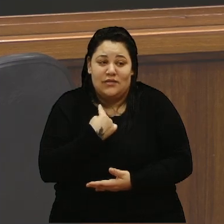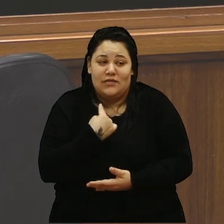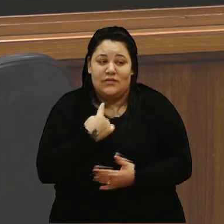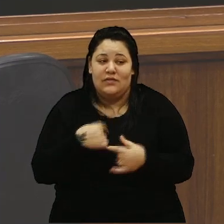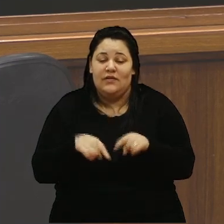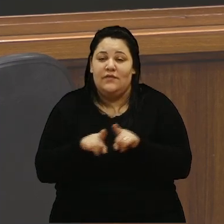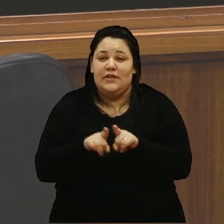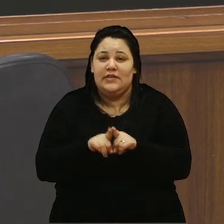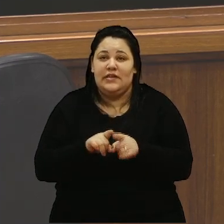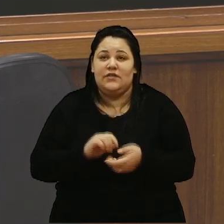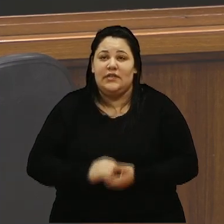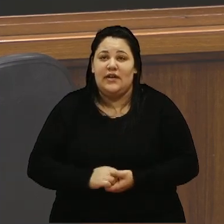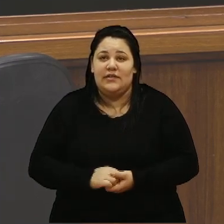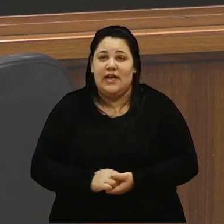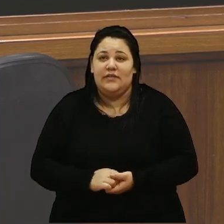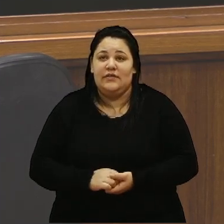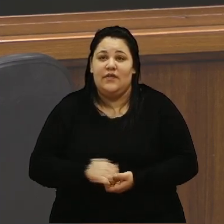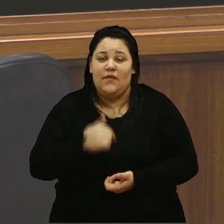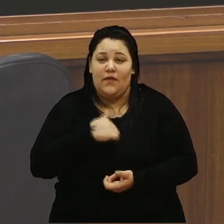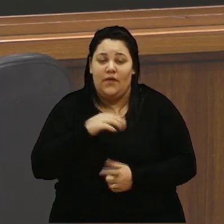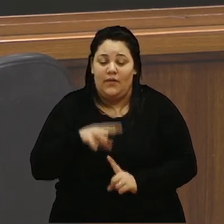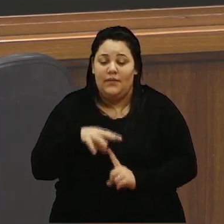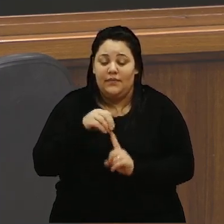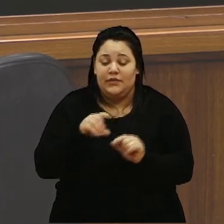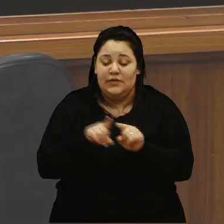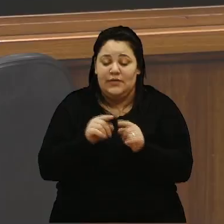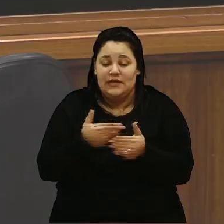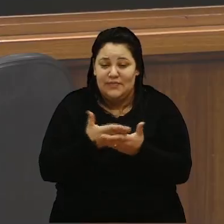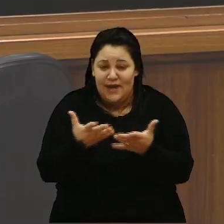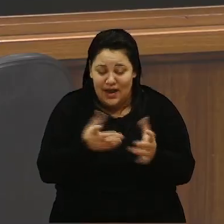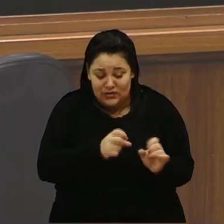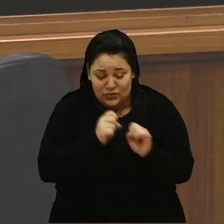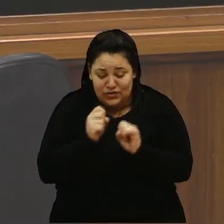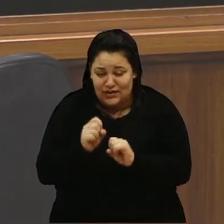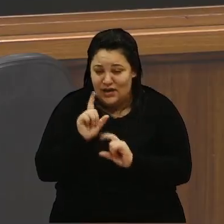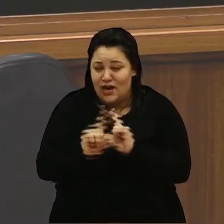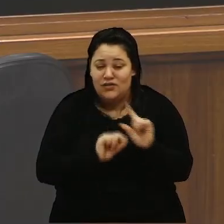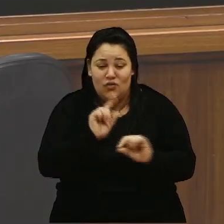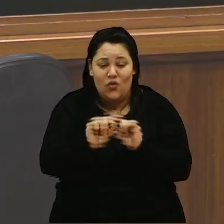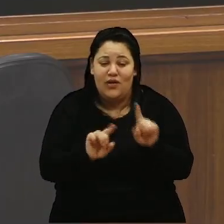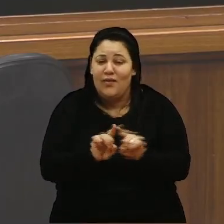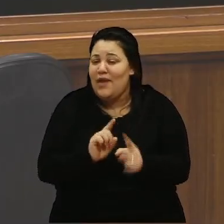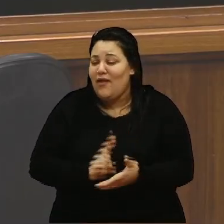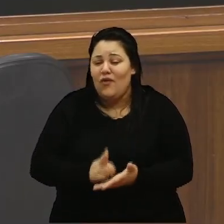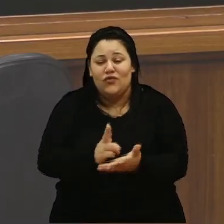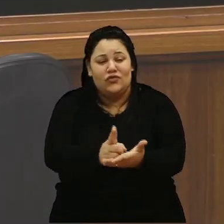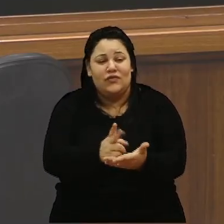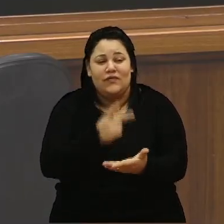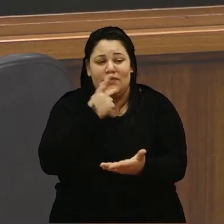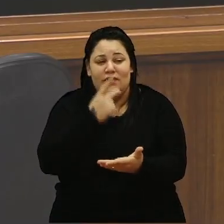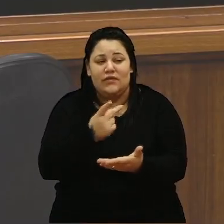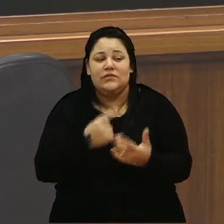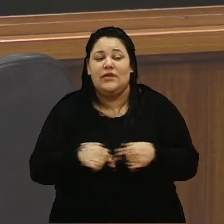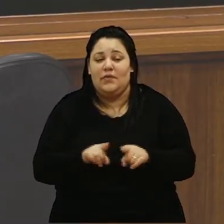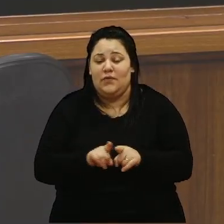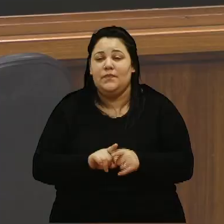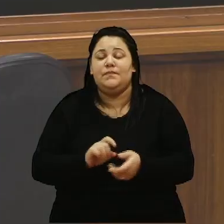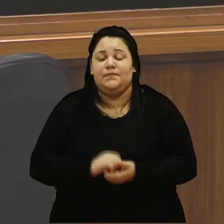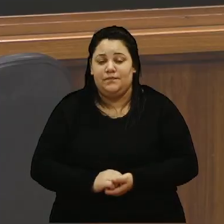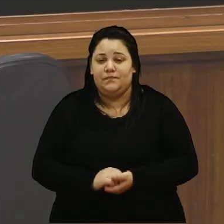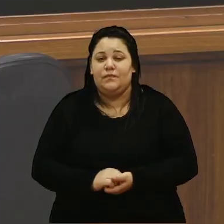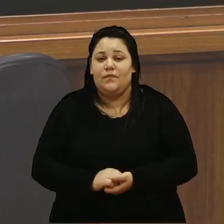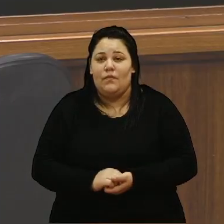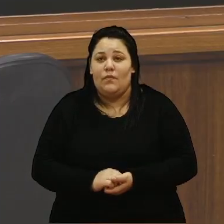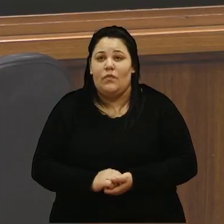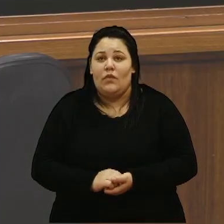país, e principalmente esses espaços de poder, de decisão, continuem levando para frente a ideia de que o